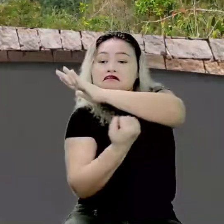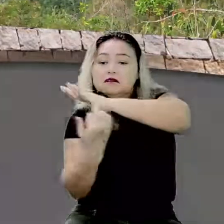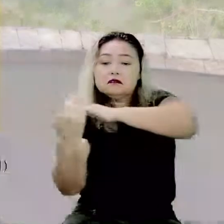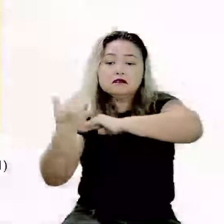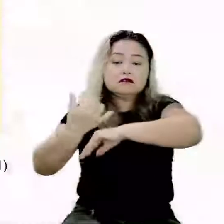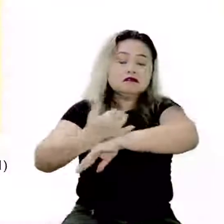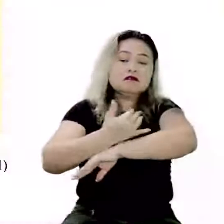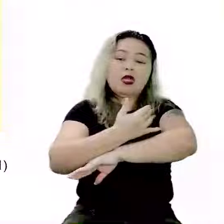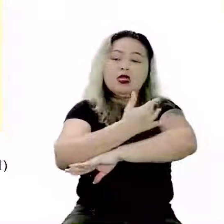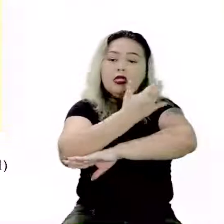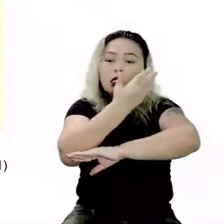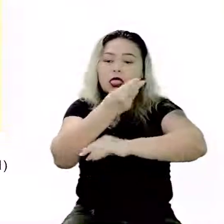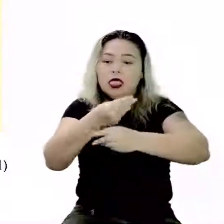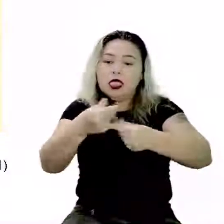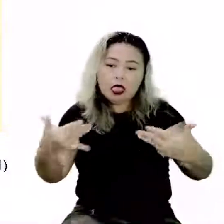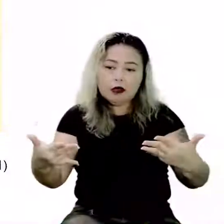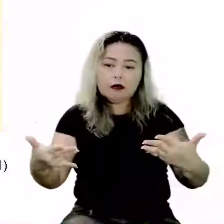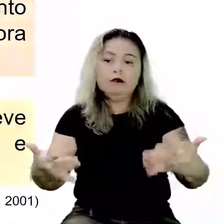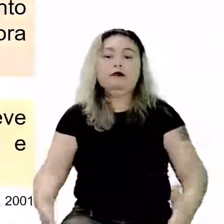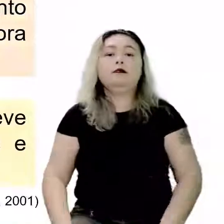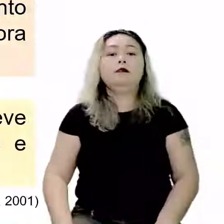continuando.